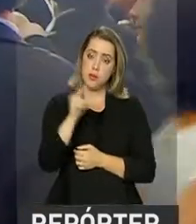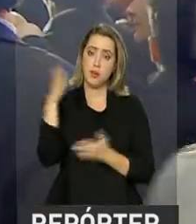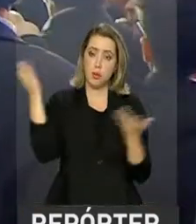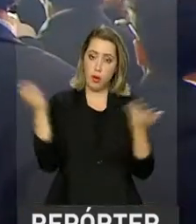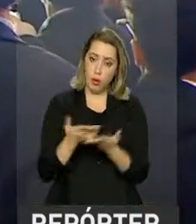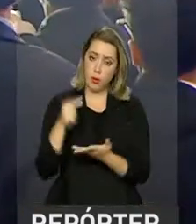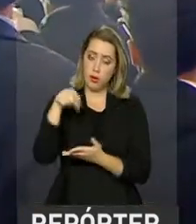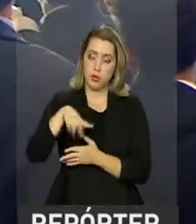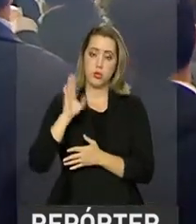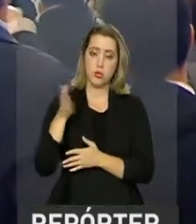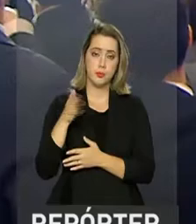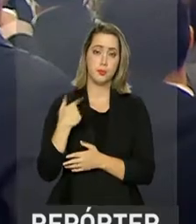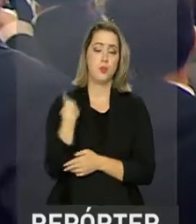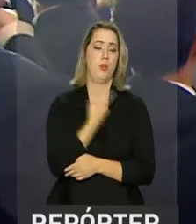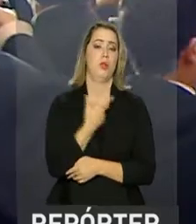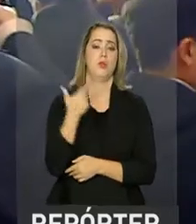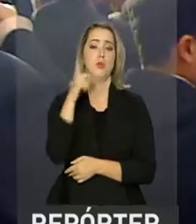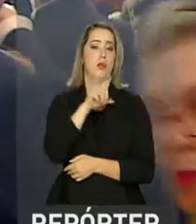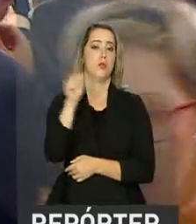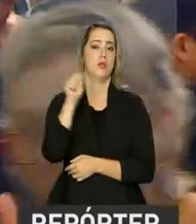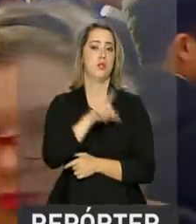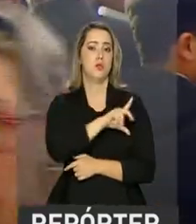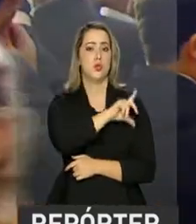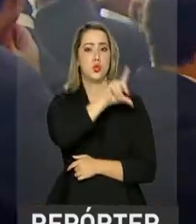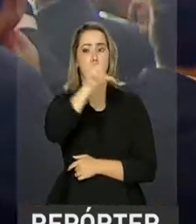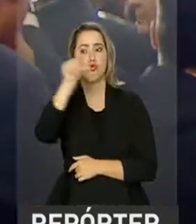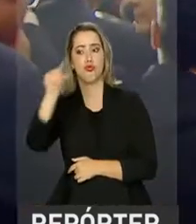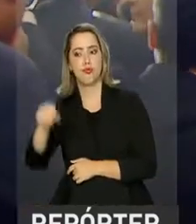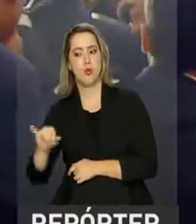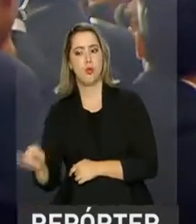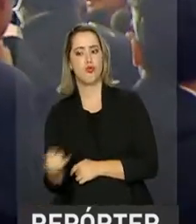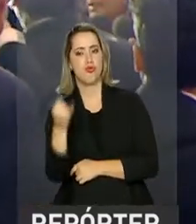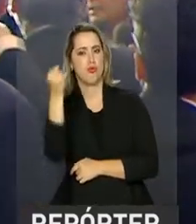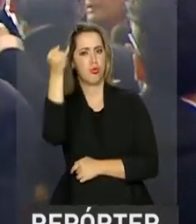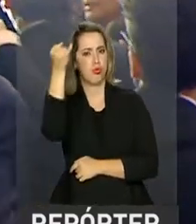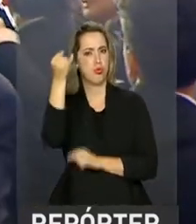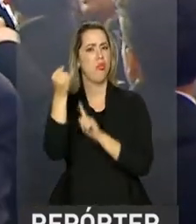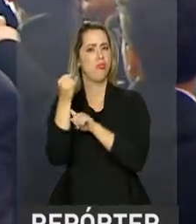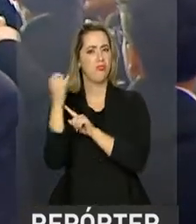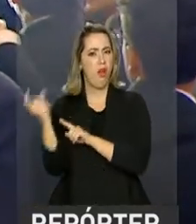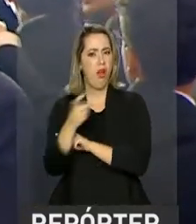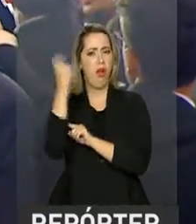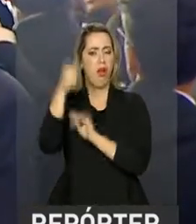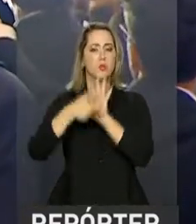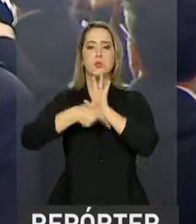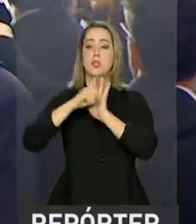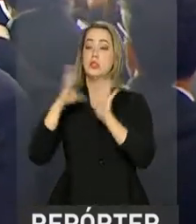agora. Conseguimos reduzir os juros de 14,25% para